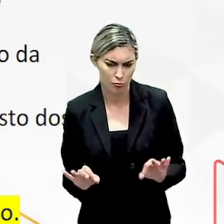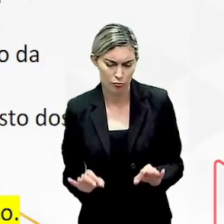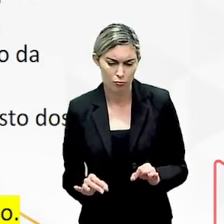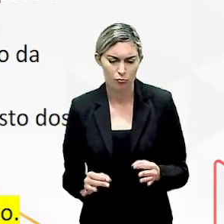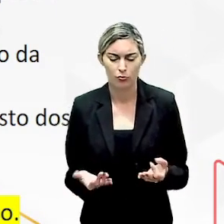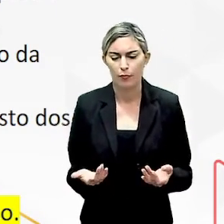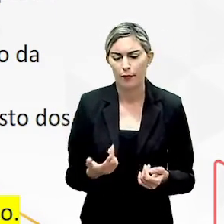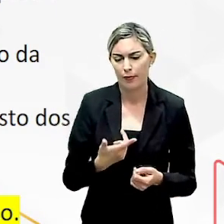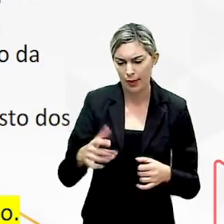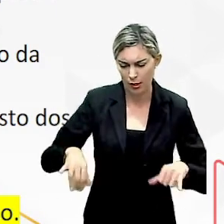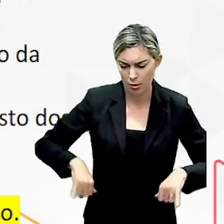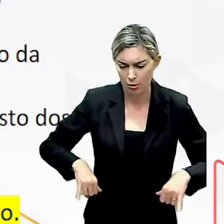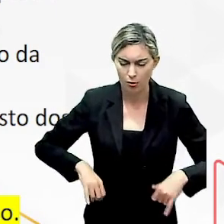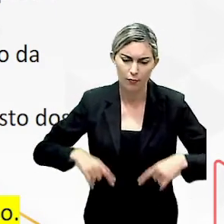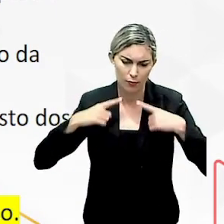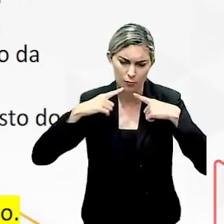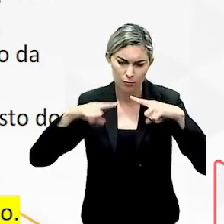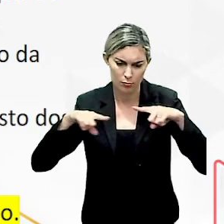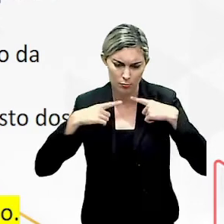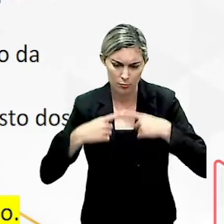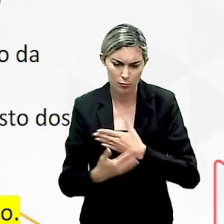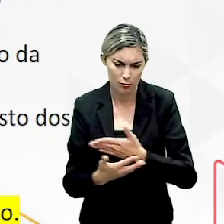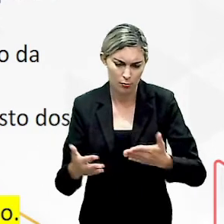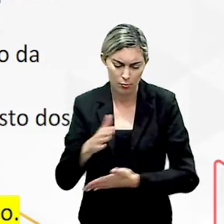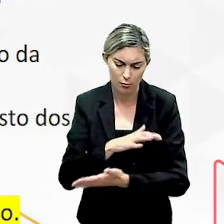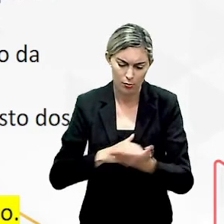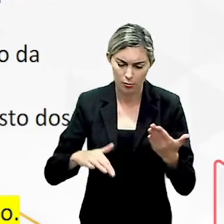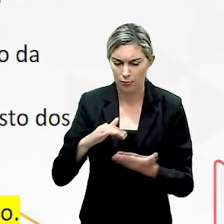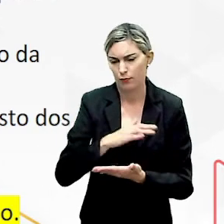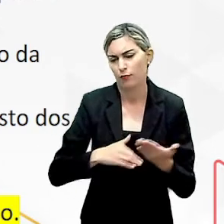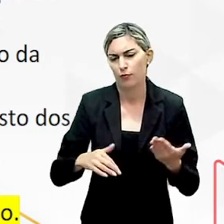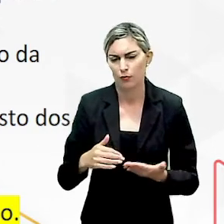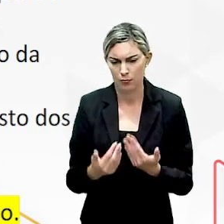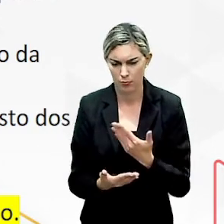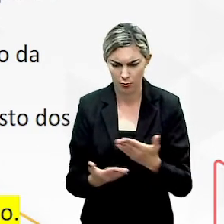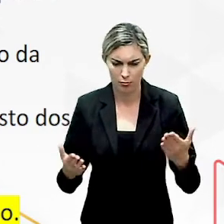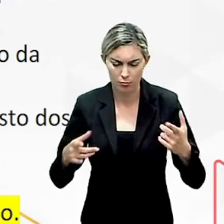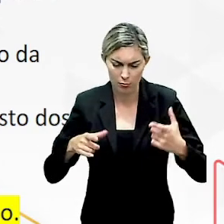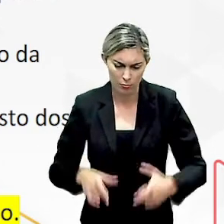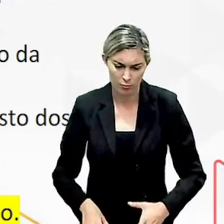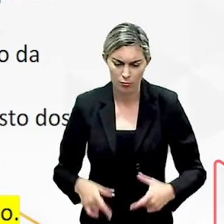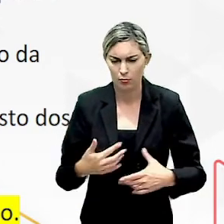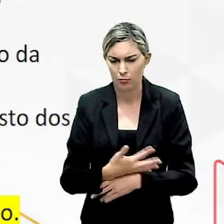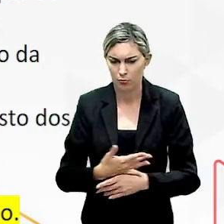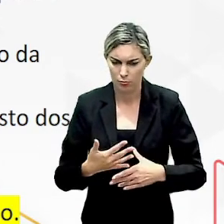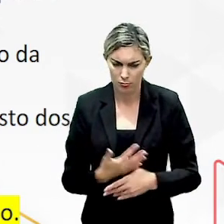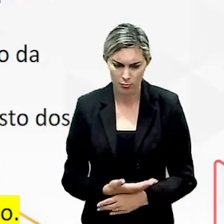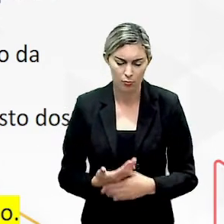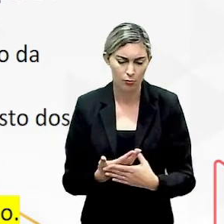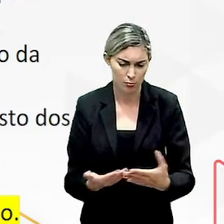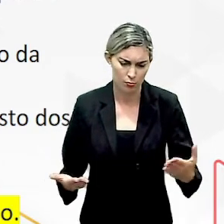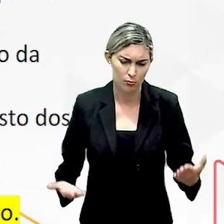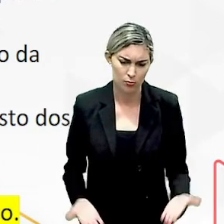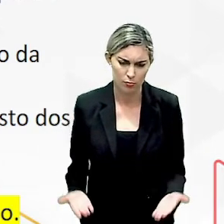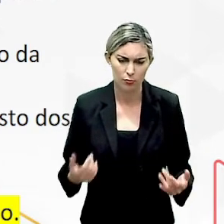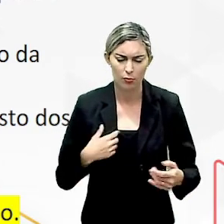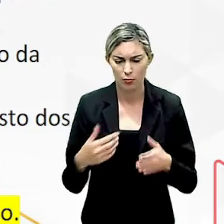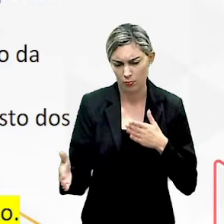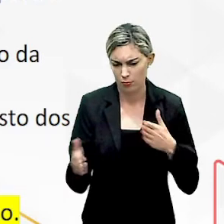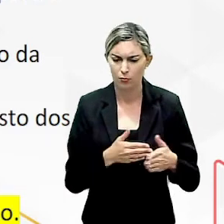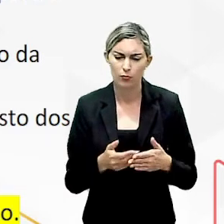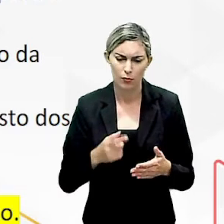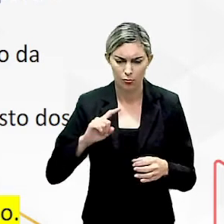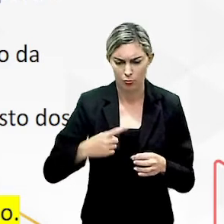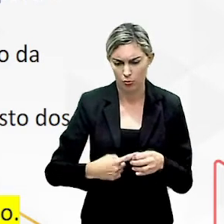deserdados. Vai sofrer críticas a essas reformas deliberadas na região urbana. Enfim, é o período em que os sertões